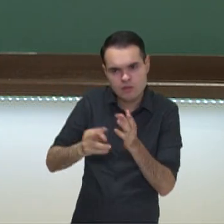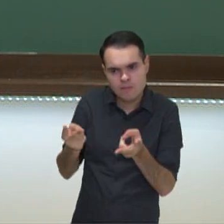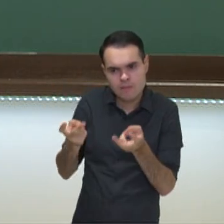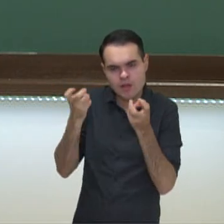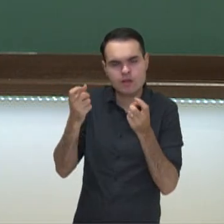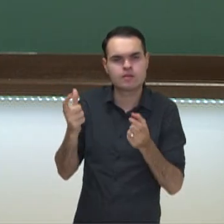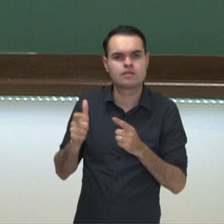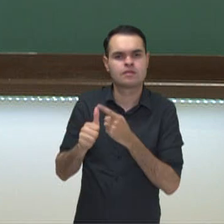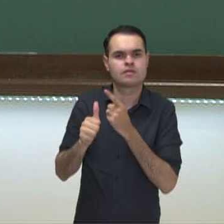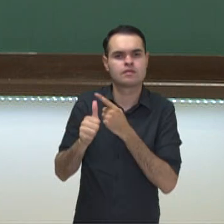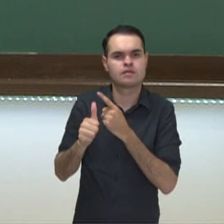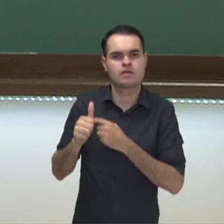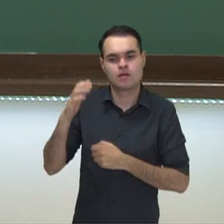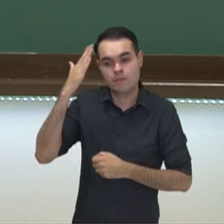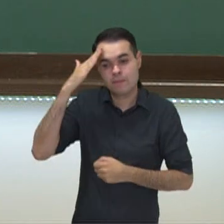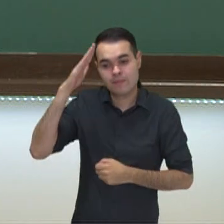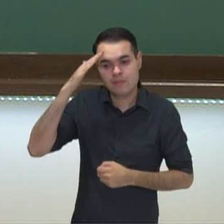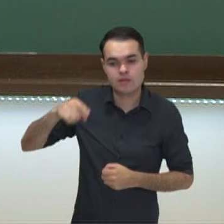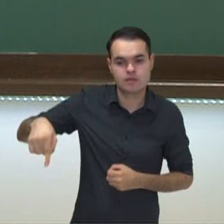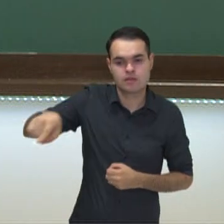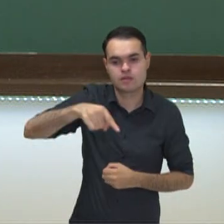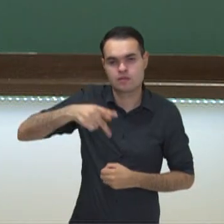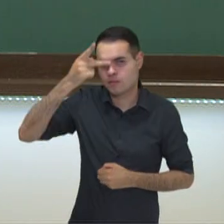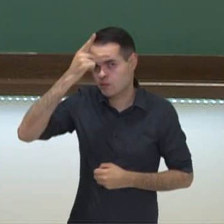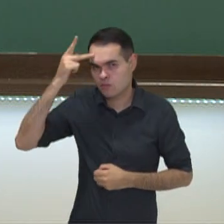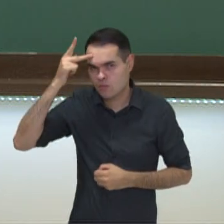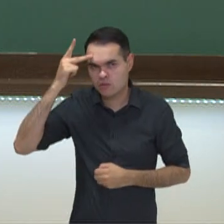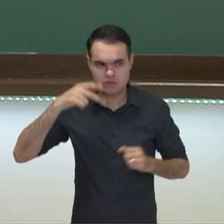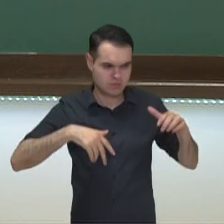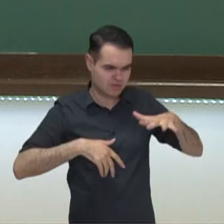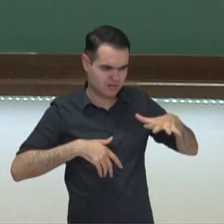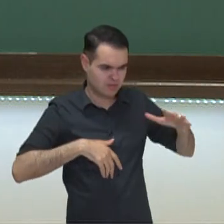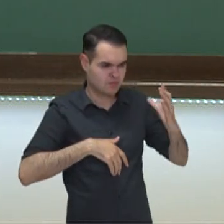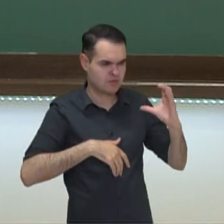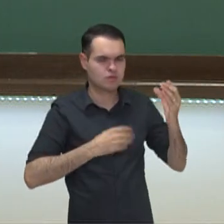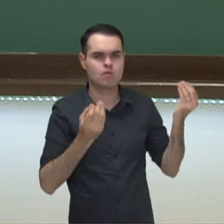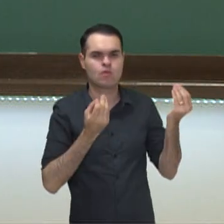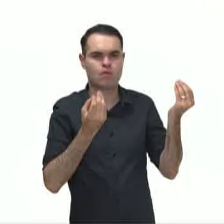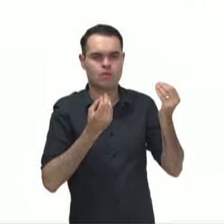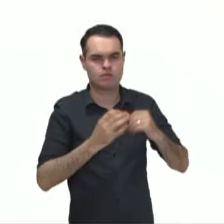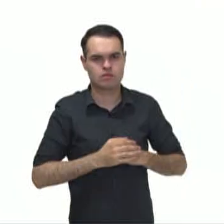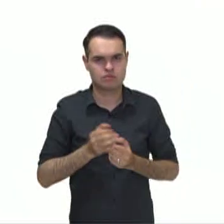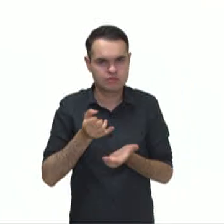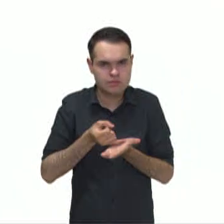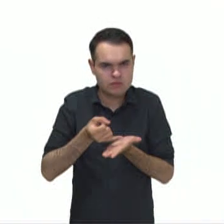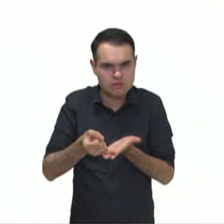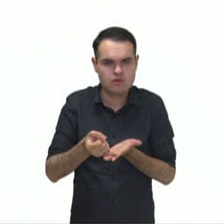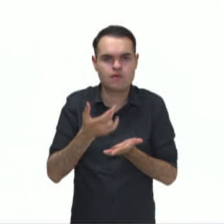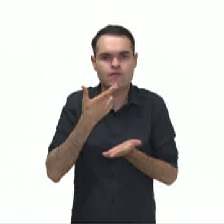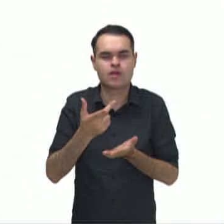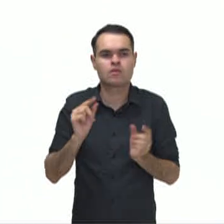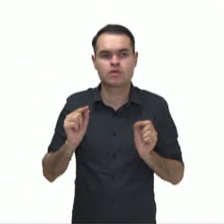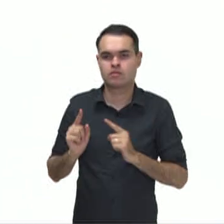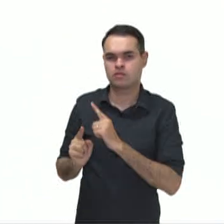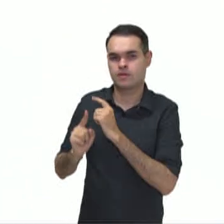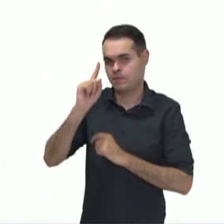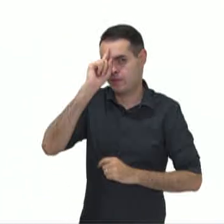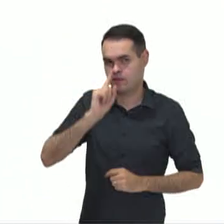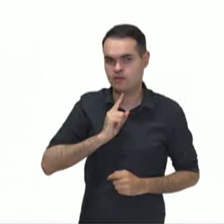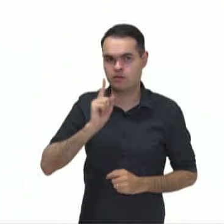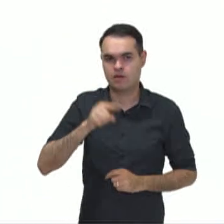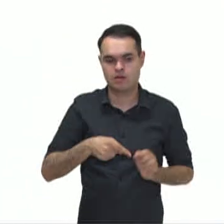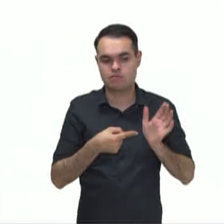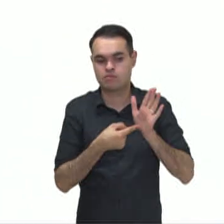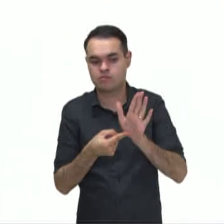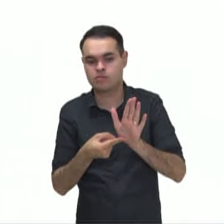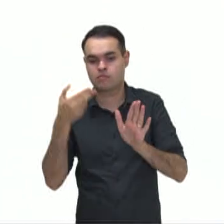um entendimento das pessoas. E o campo científico, como que fica? Essa introdução é feita através da indicação,